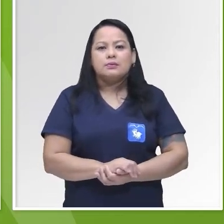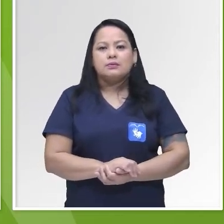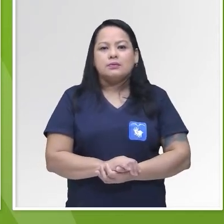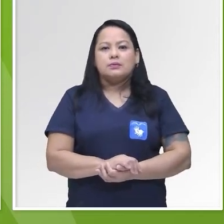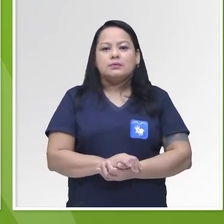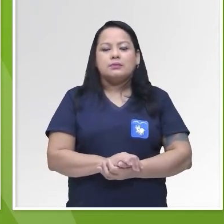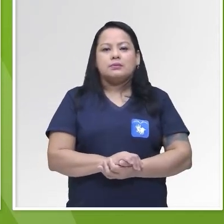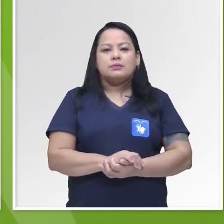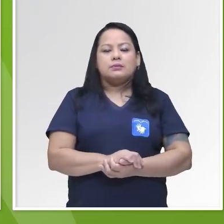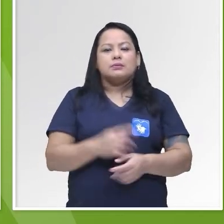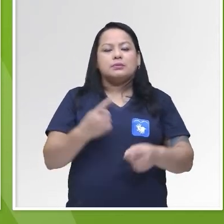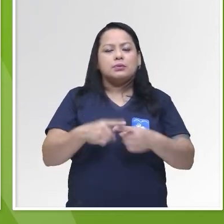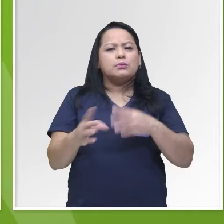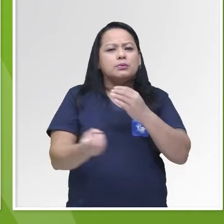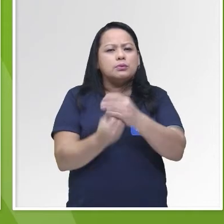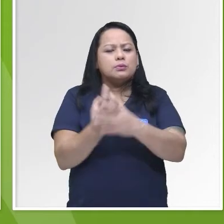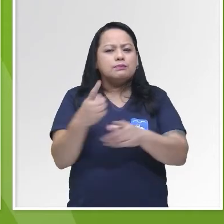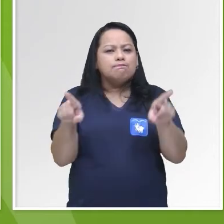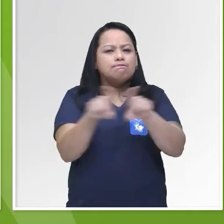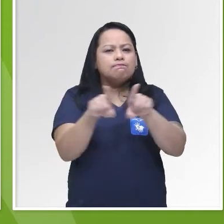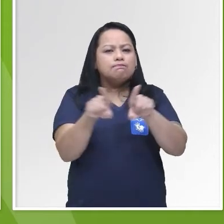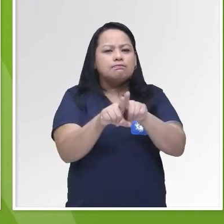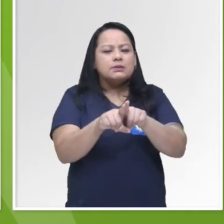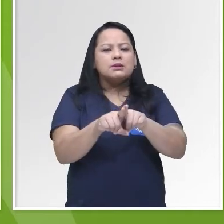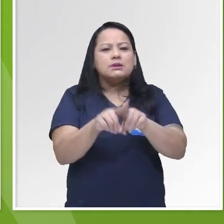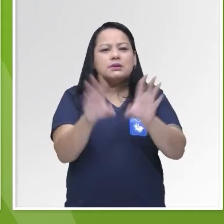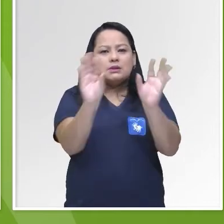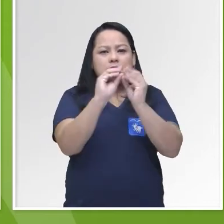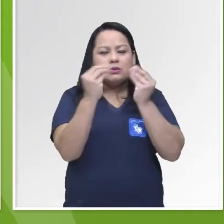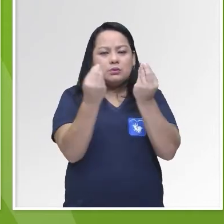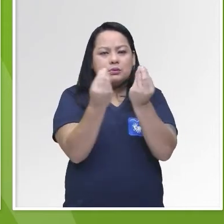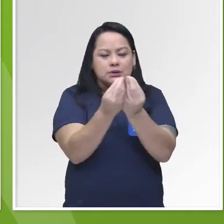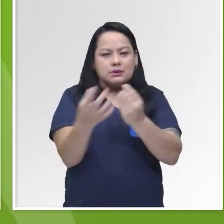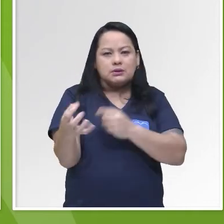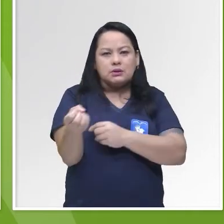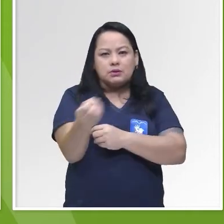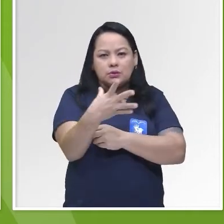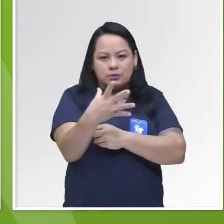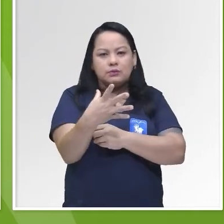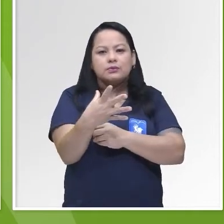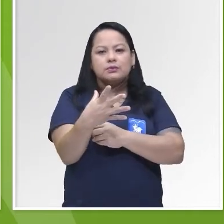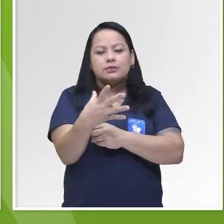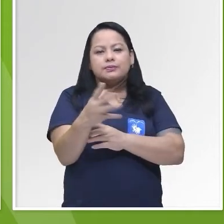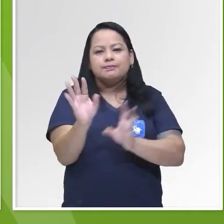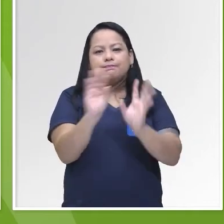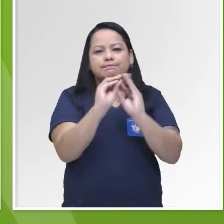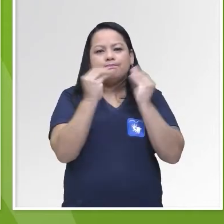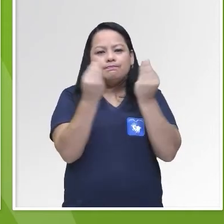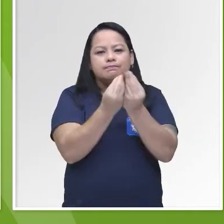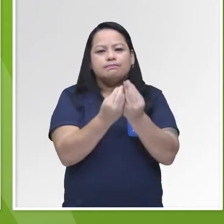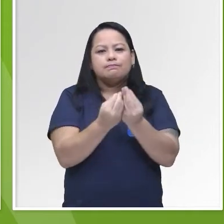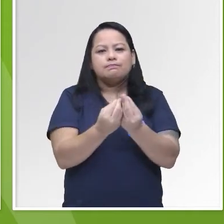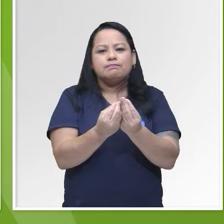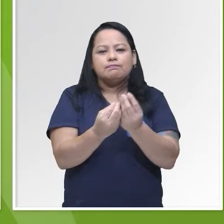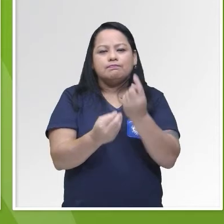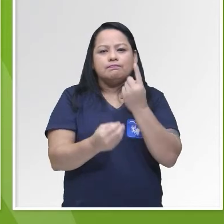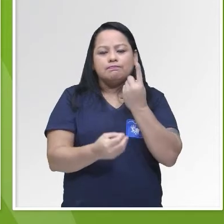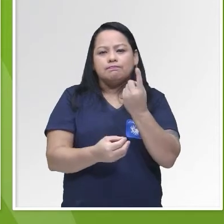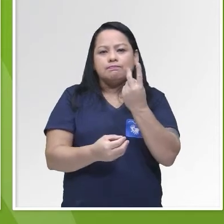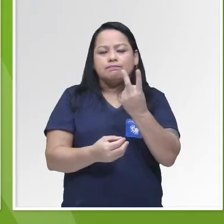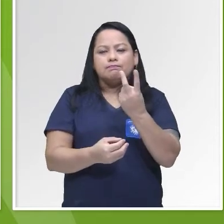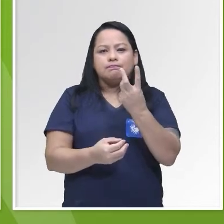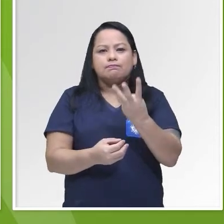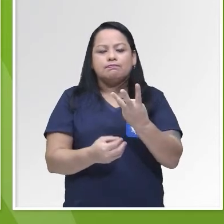e vai formar também uma nova substância